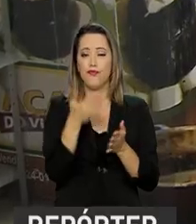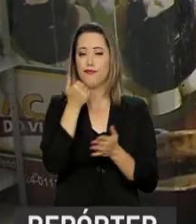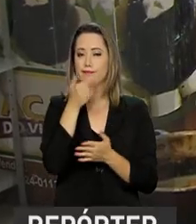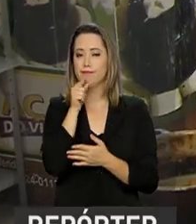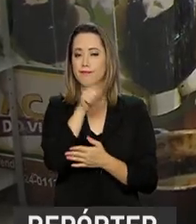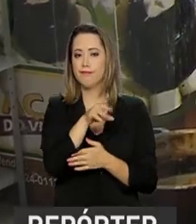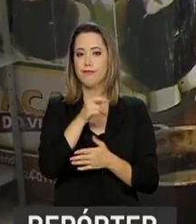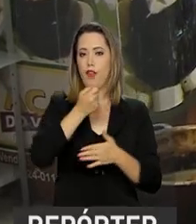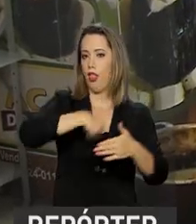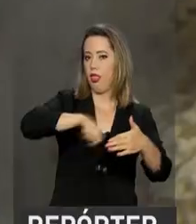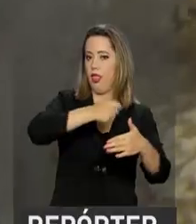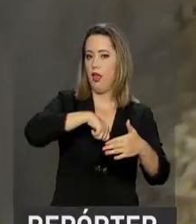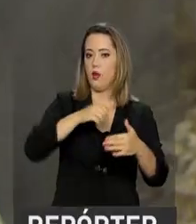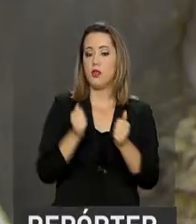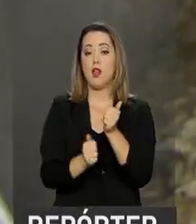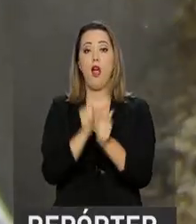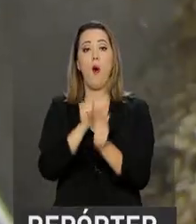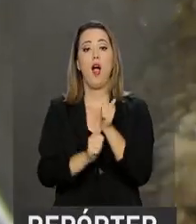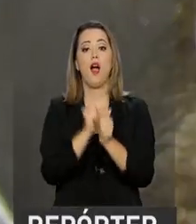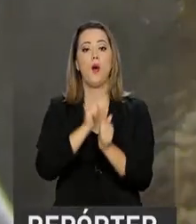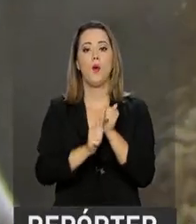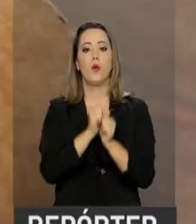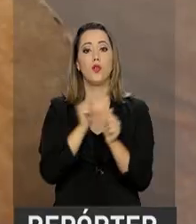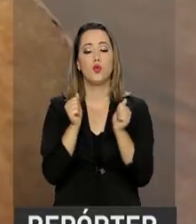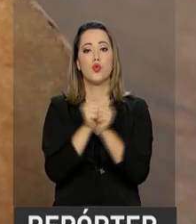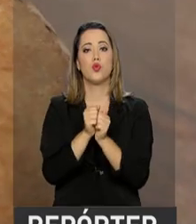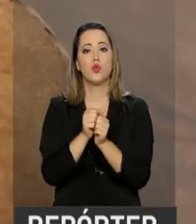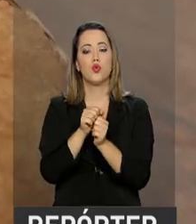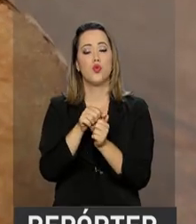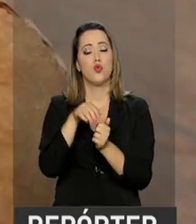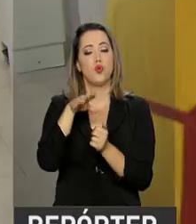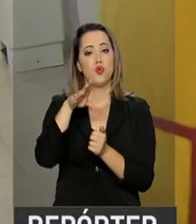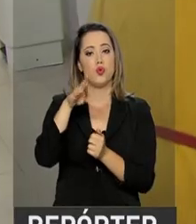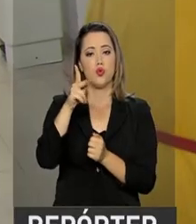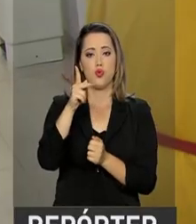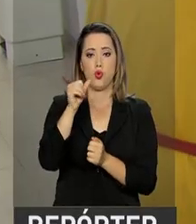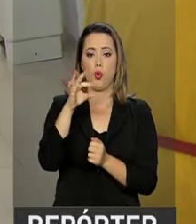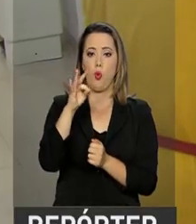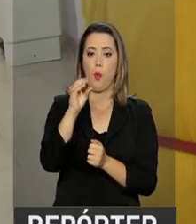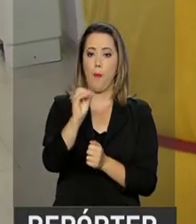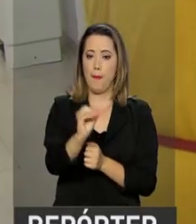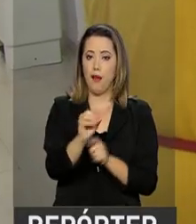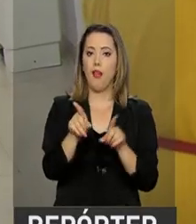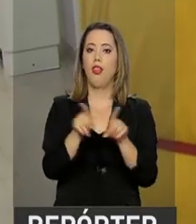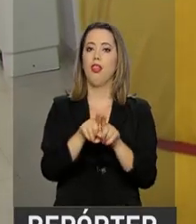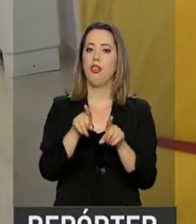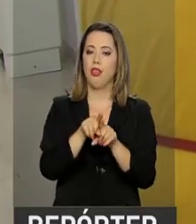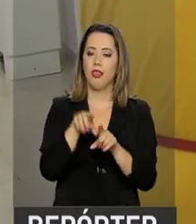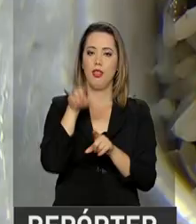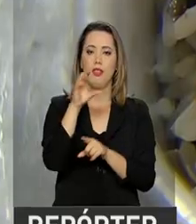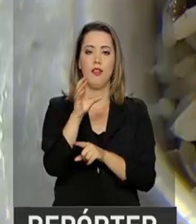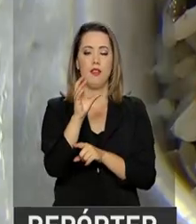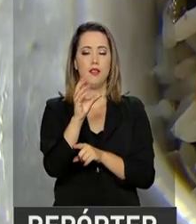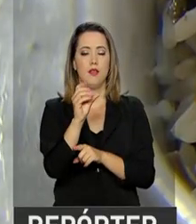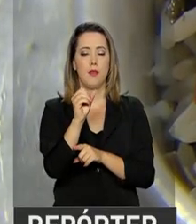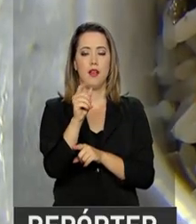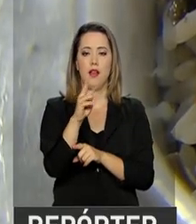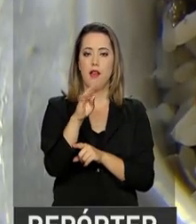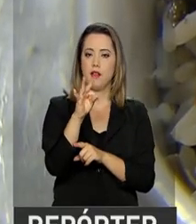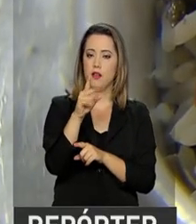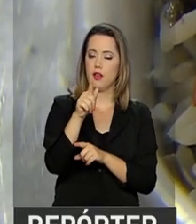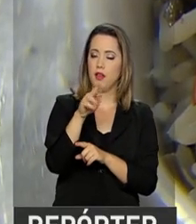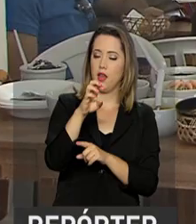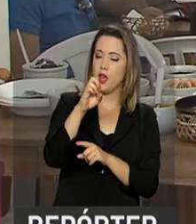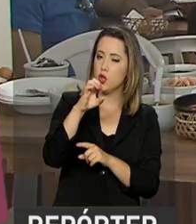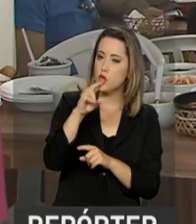Na cozinha, o arroz com pato está quase pronto. Tem também açaí e unha de caranguejo saindo na hora. A culinária